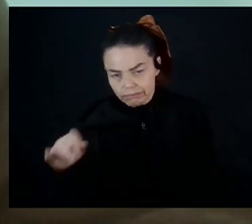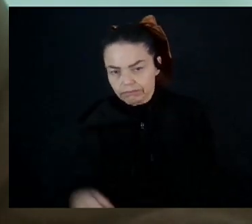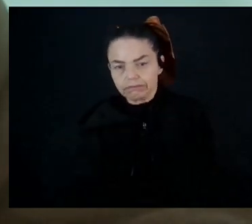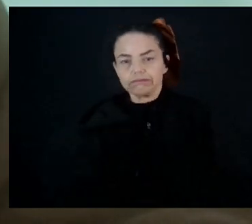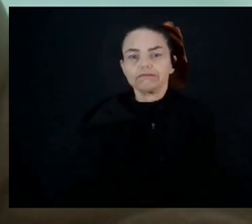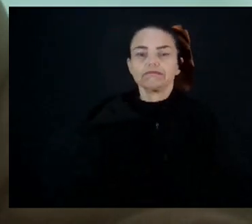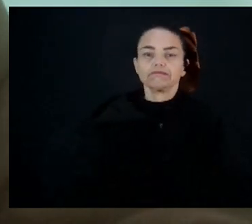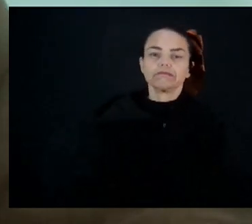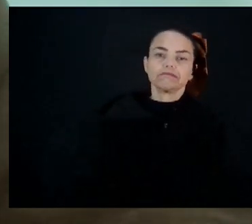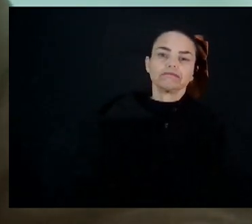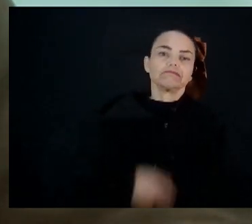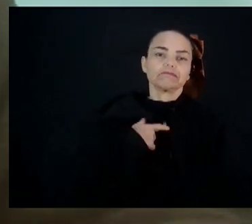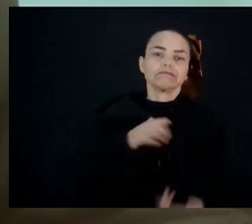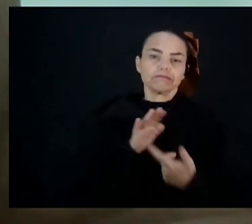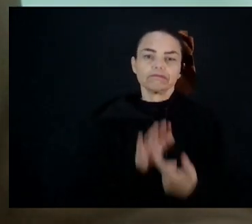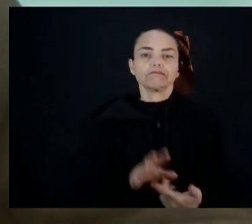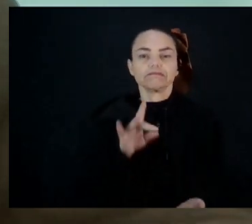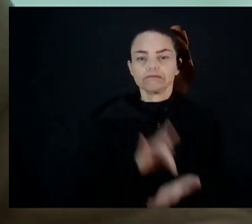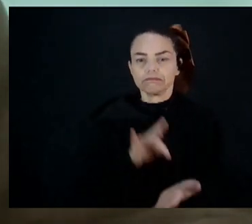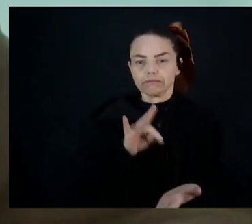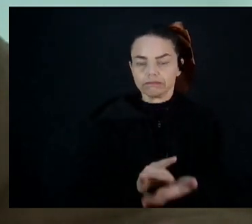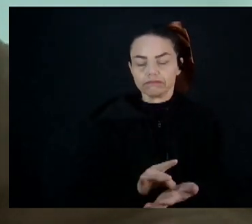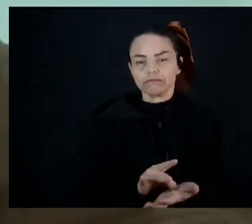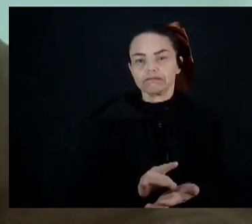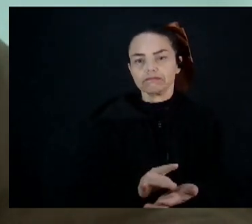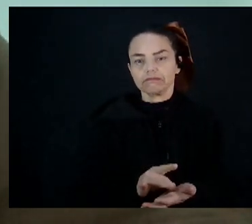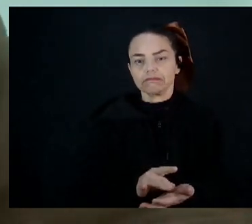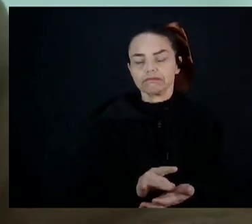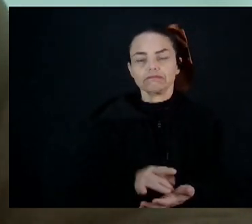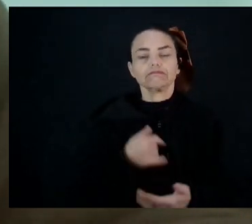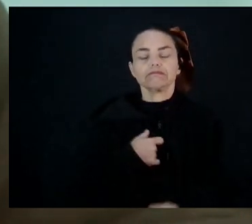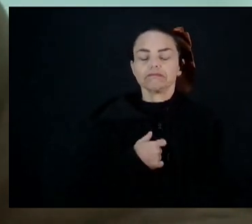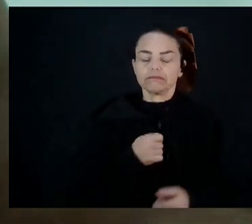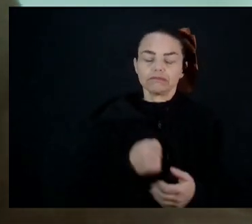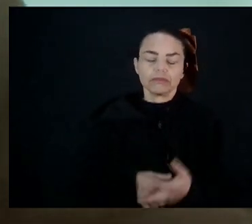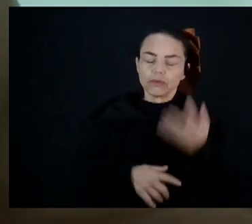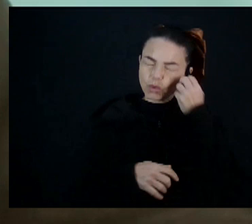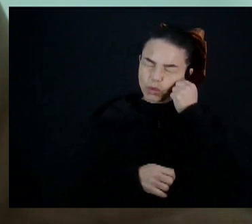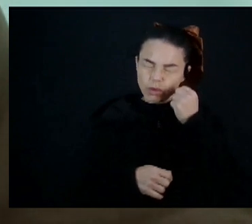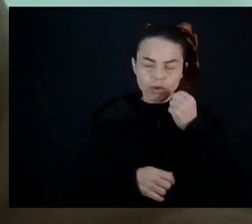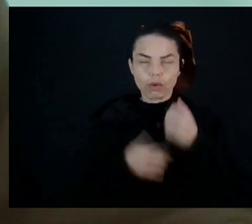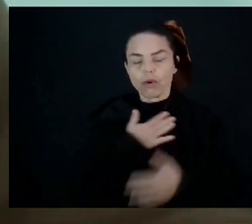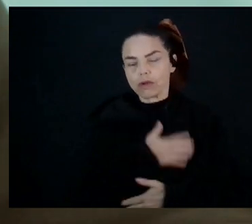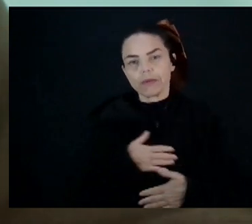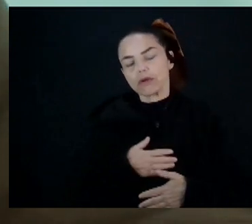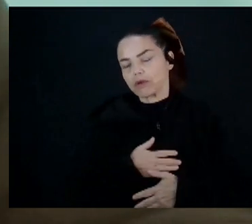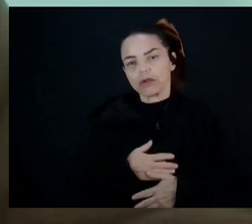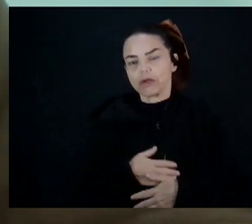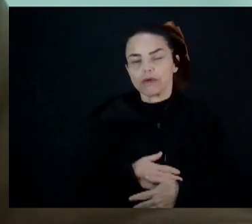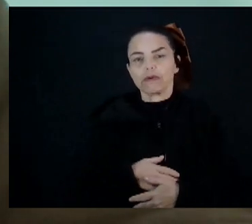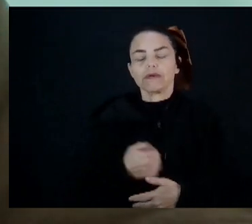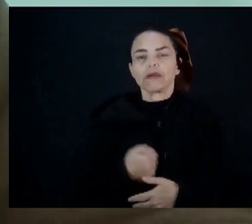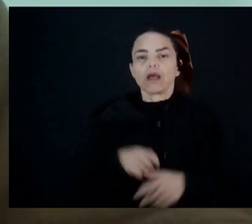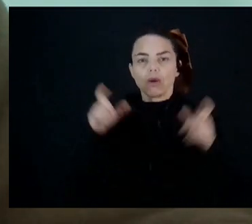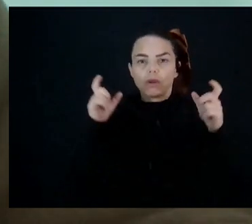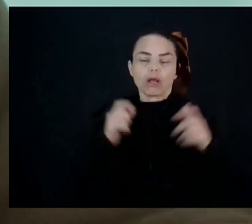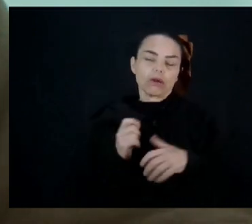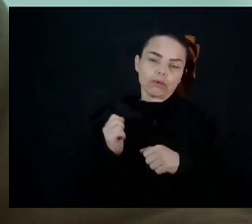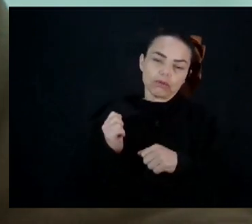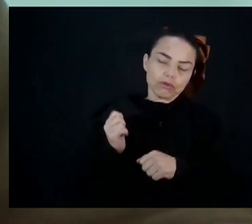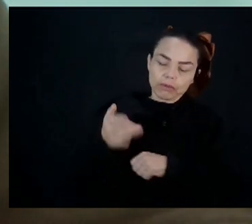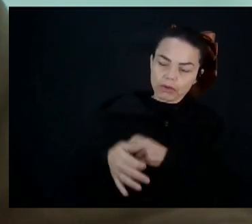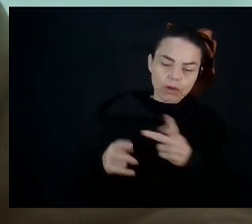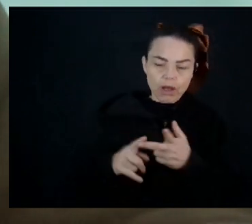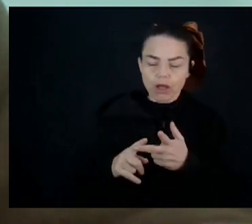foi exposto mesmo sobre eu ser mais matutino, vespertino e tal, realmente são individualidades que a gente tem que levar em